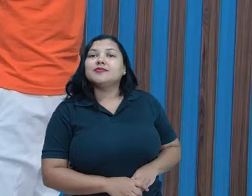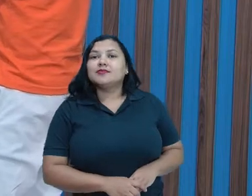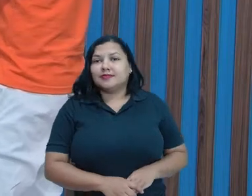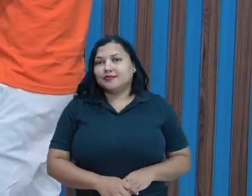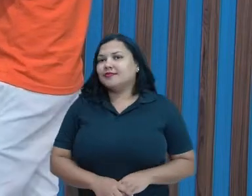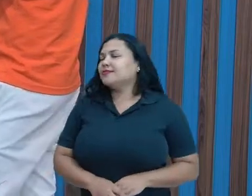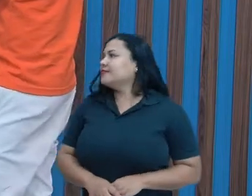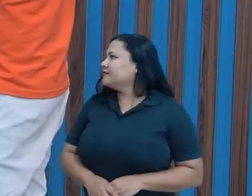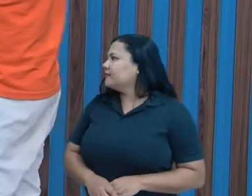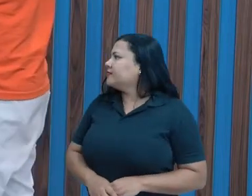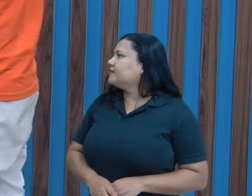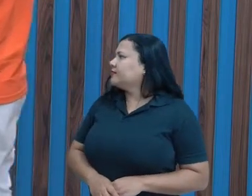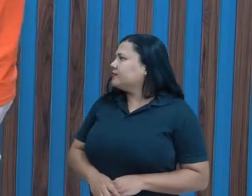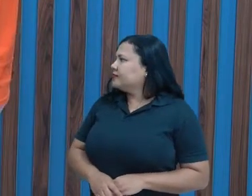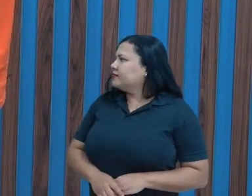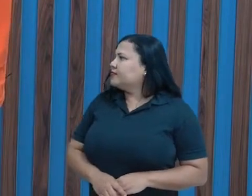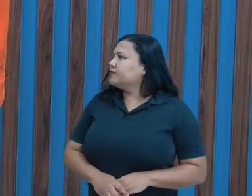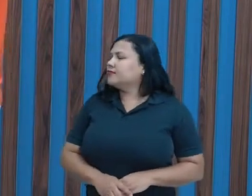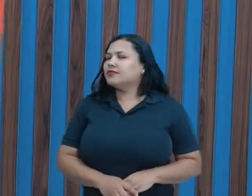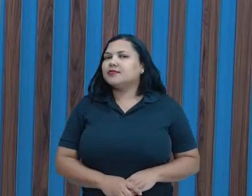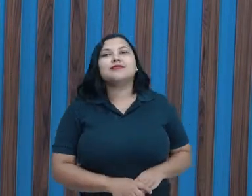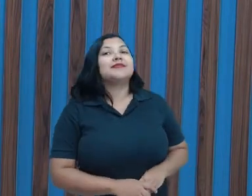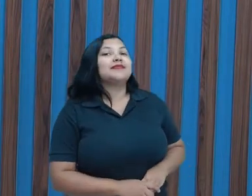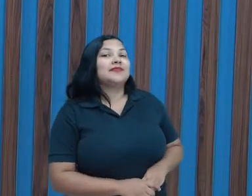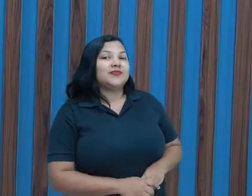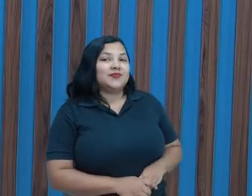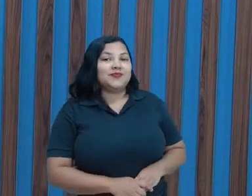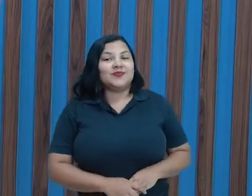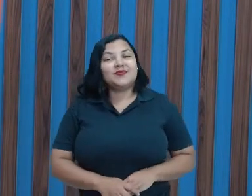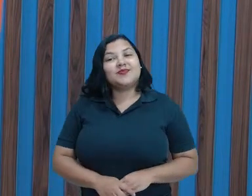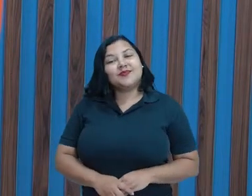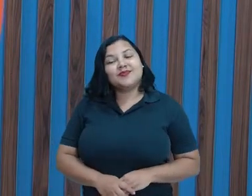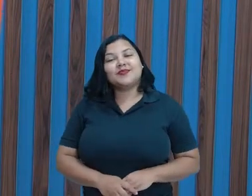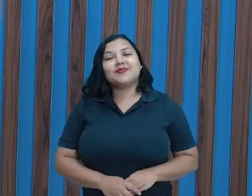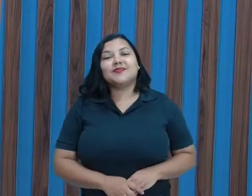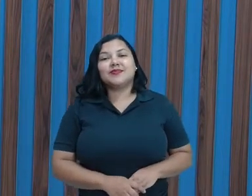Would you know my name